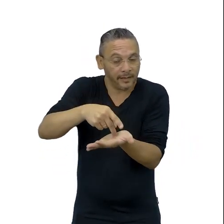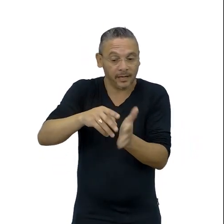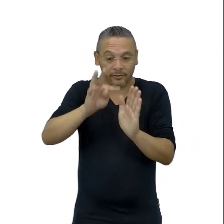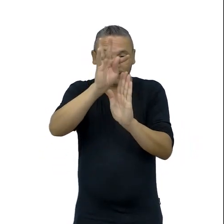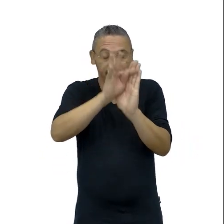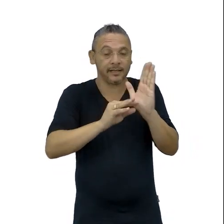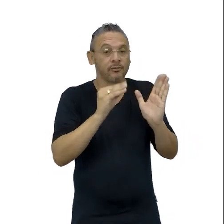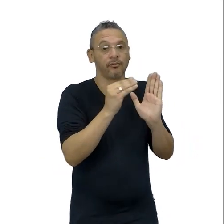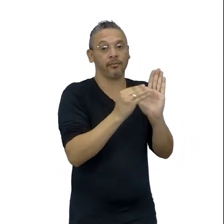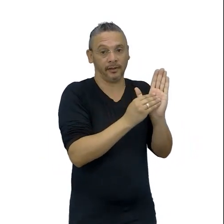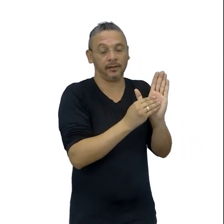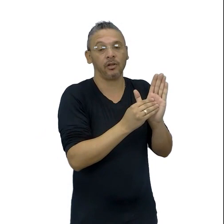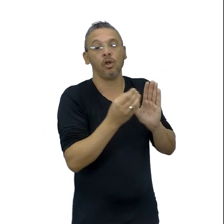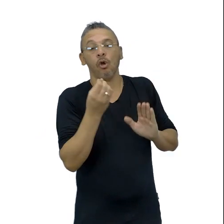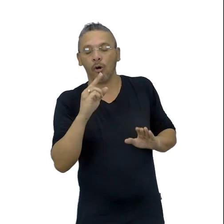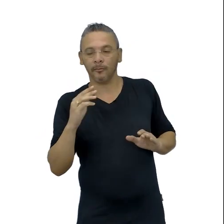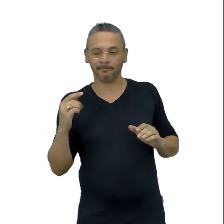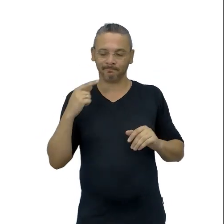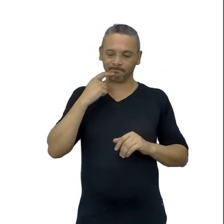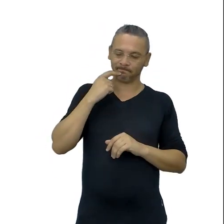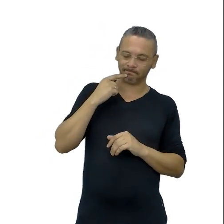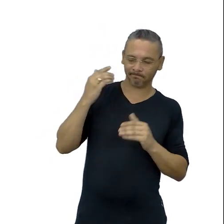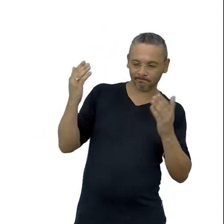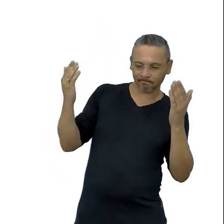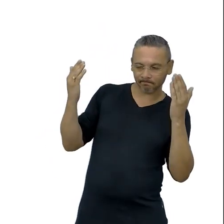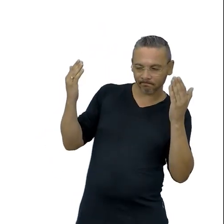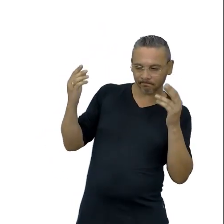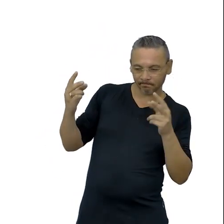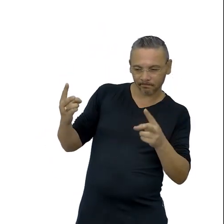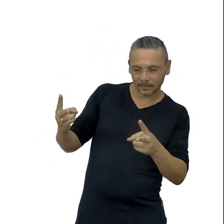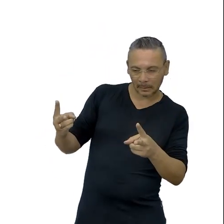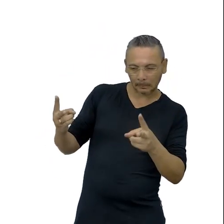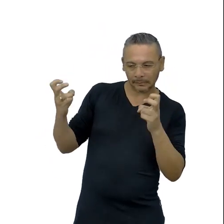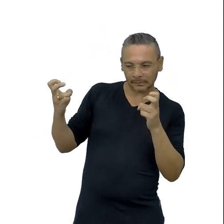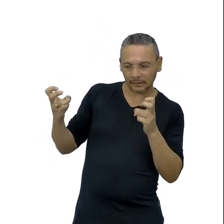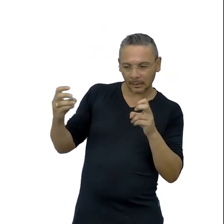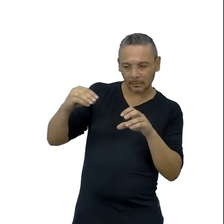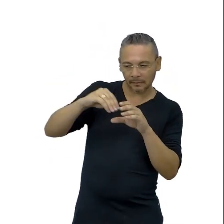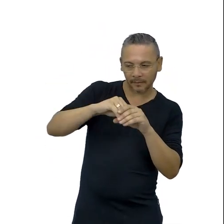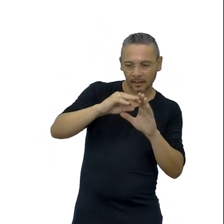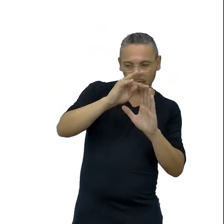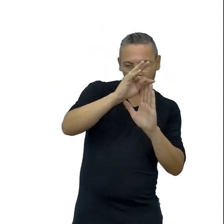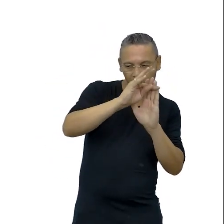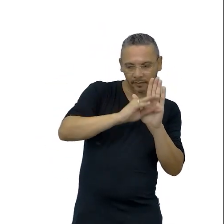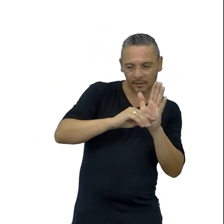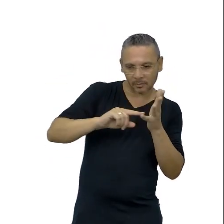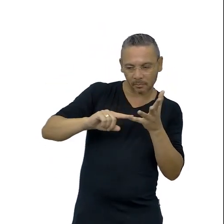uma suspeita, Será que eles percebem um texto? Não